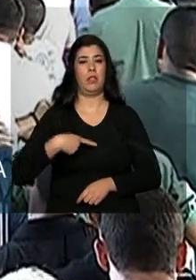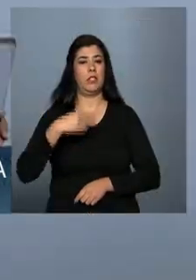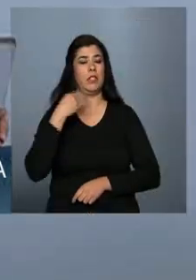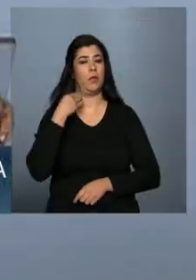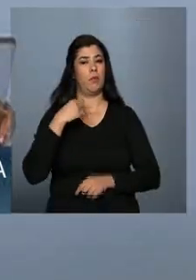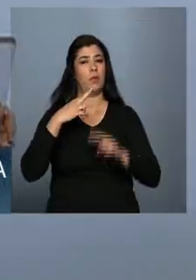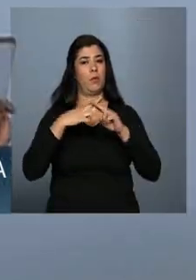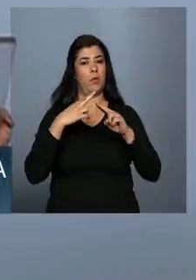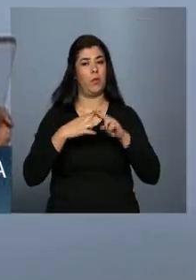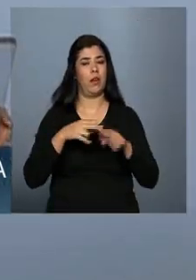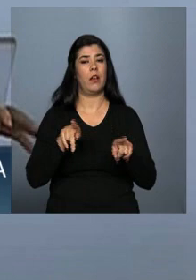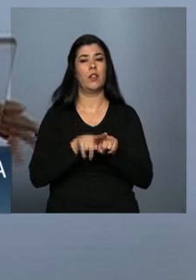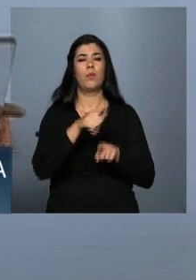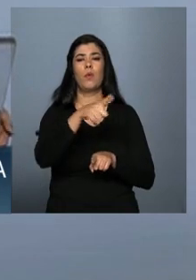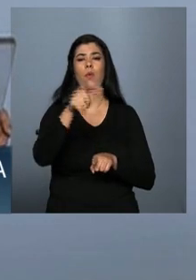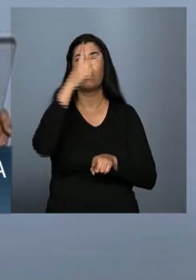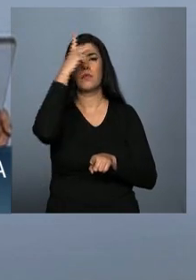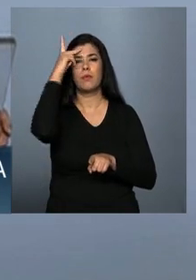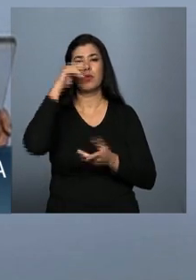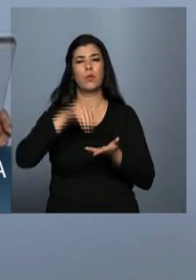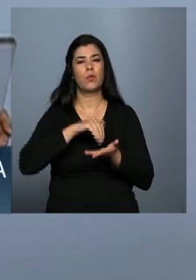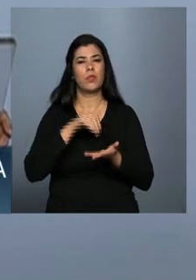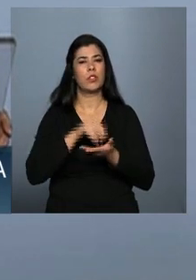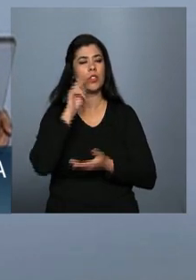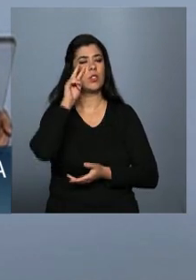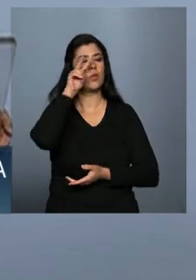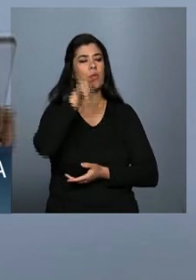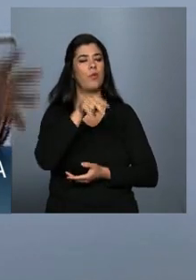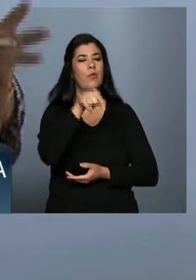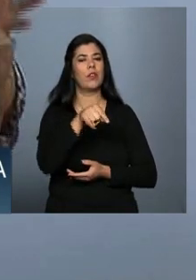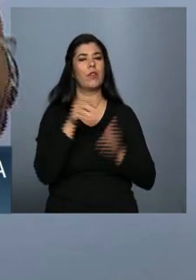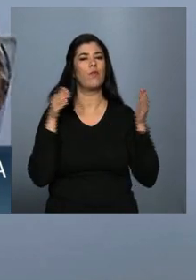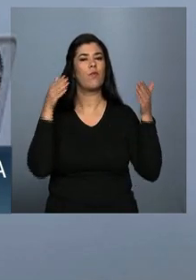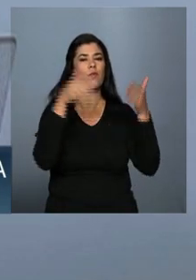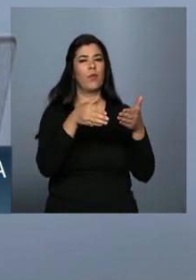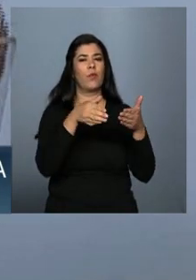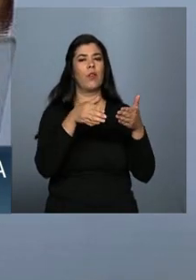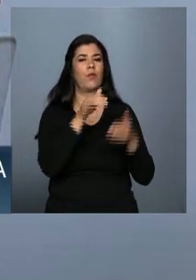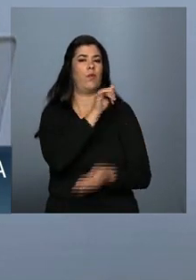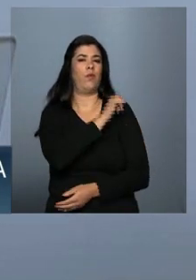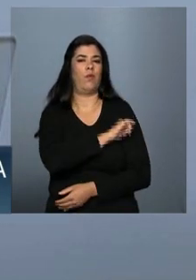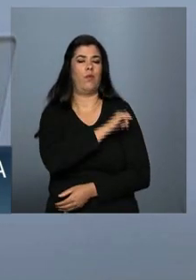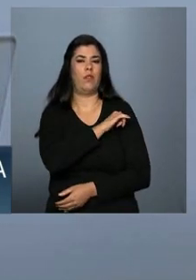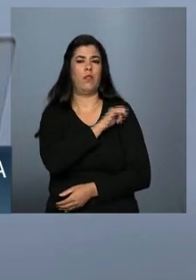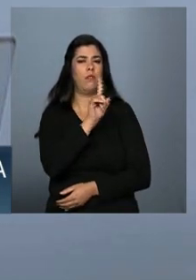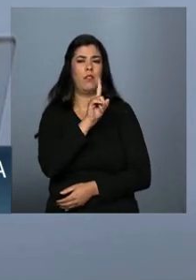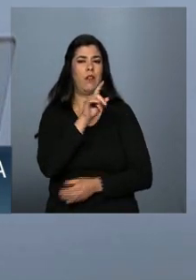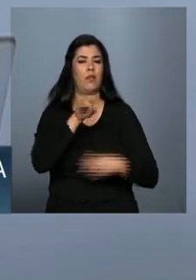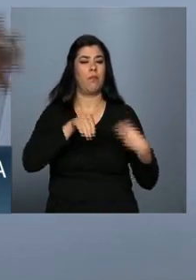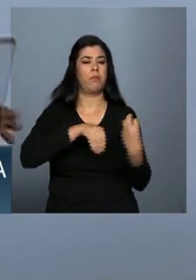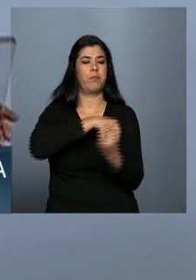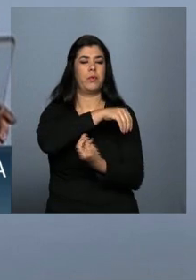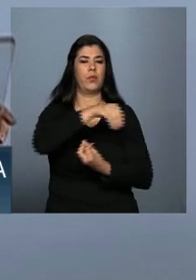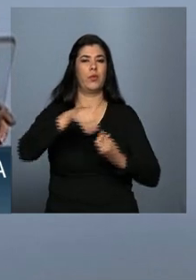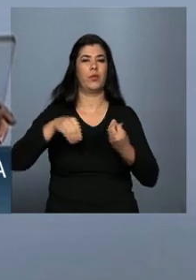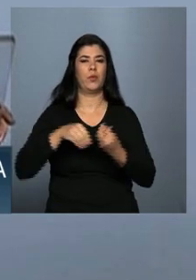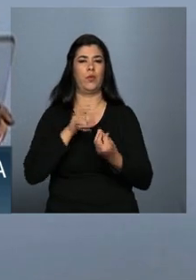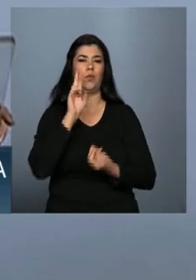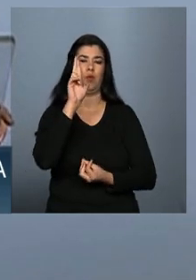aqui, não só olhamos para o Rio de Janeiro, nós estamos misturados aqui no Rio de